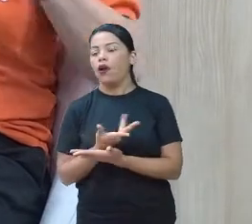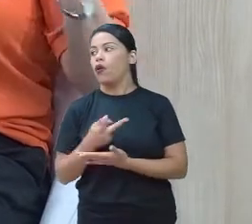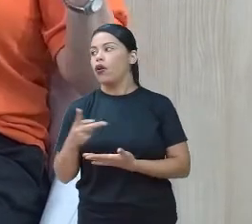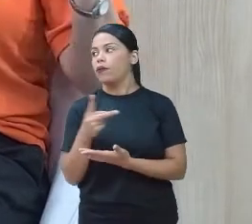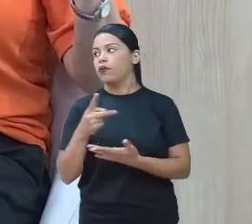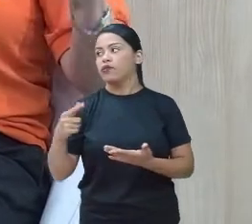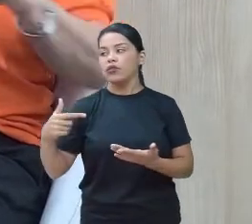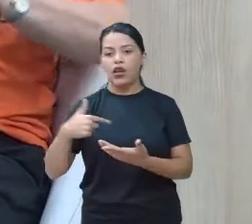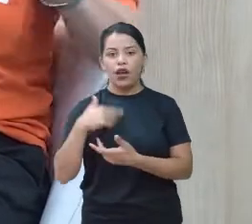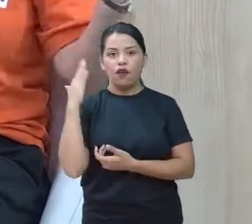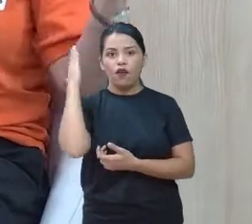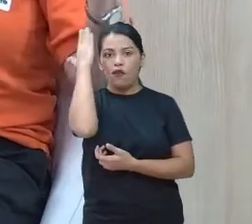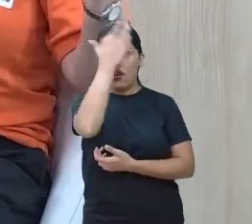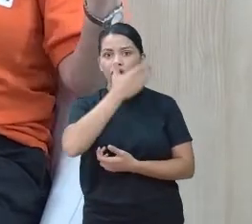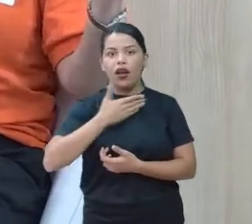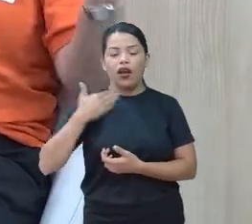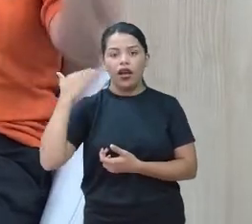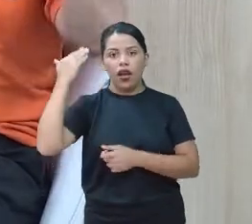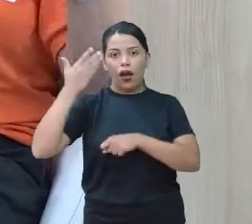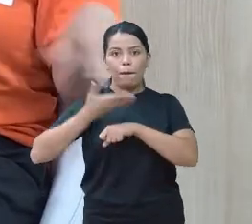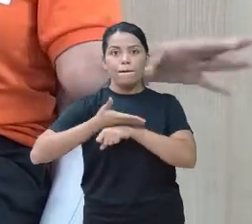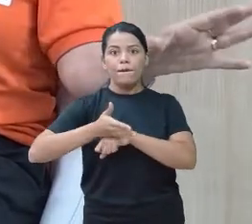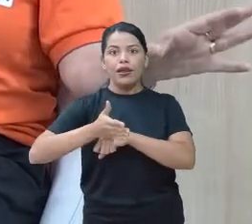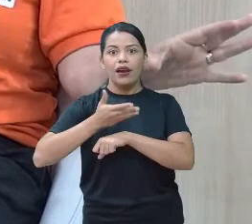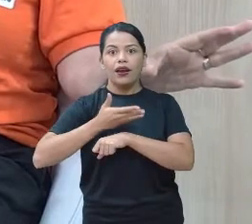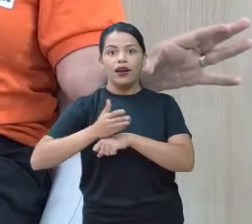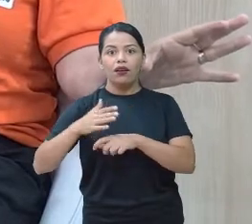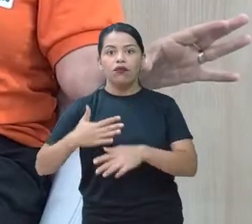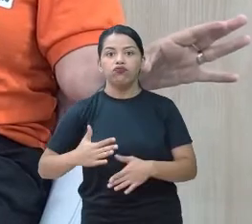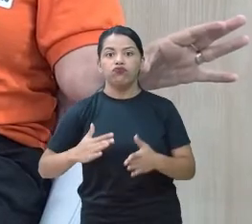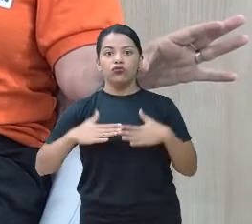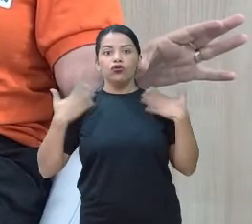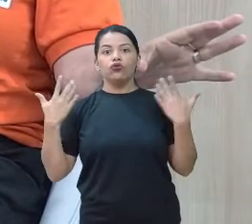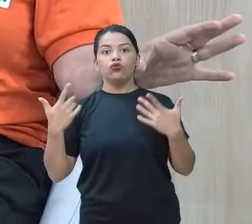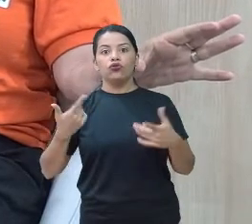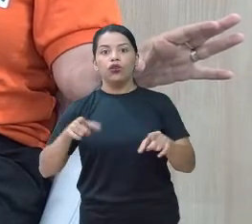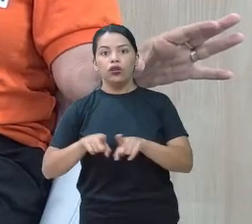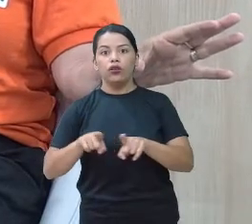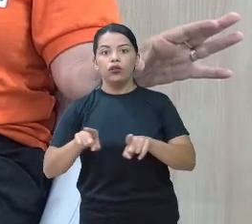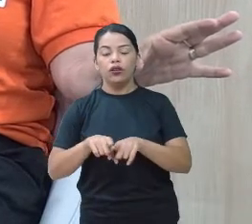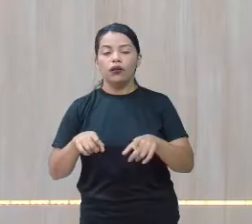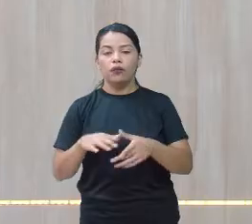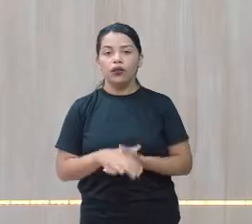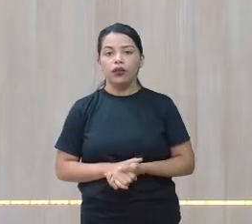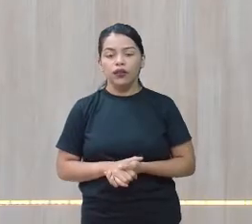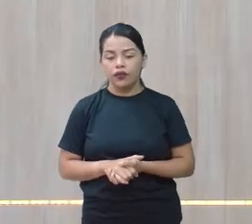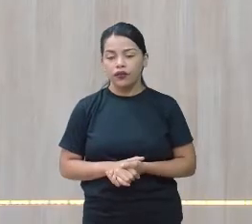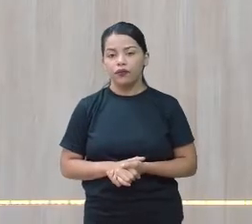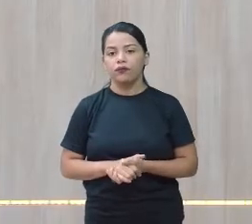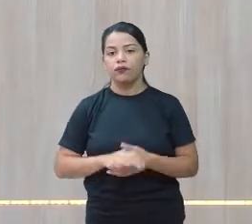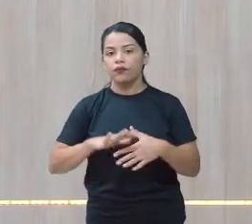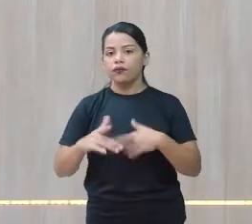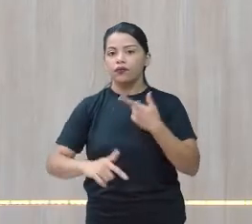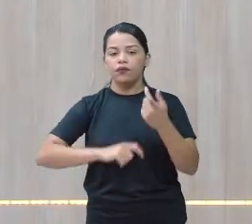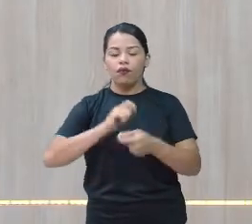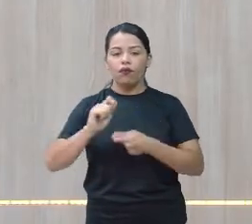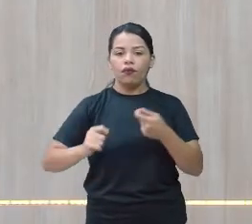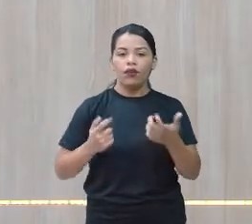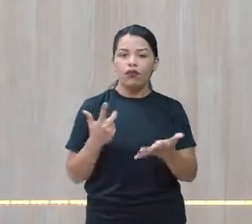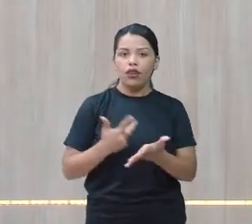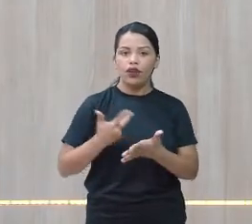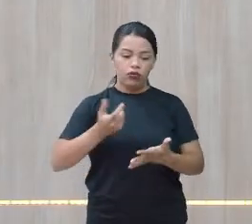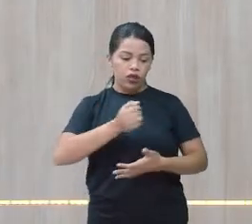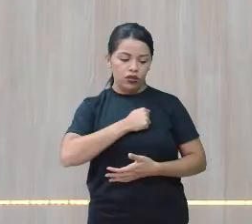bem pálida, que eu tive um susto enorme, então eu fico pálida também. E aí, o que é que vai acontecer com esses